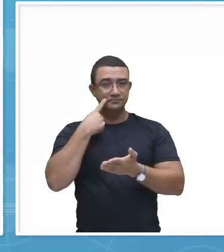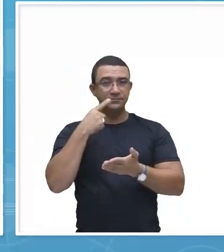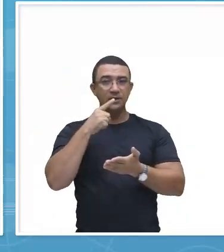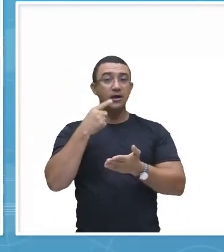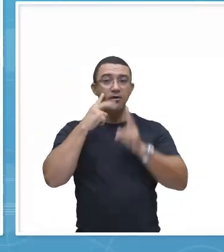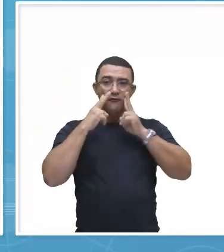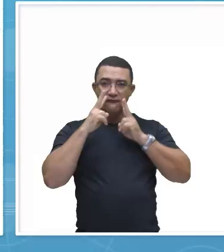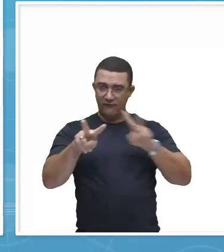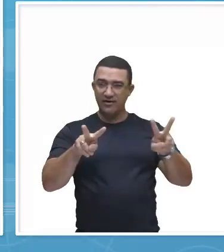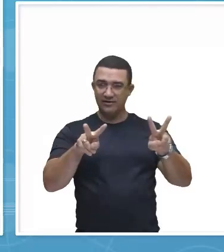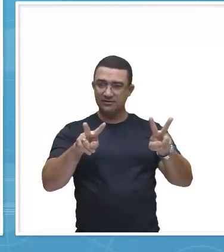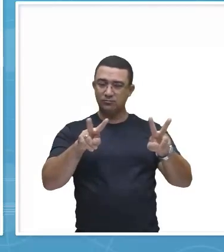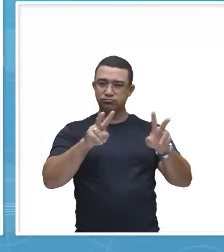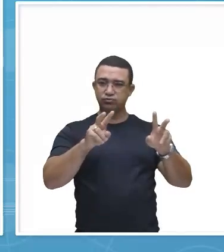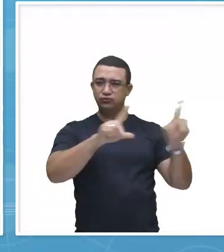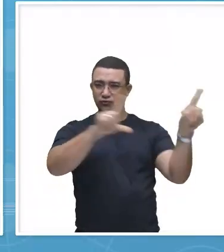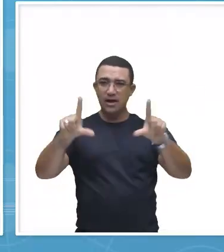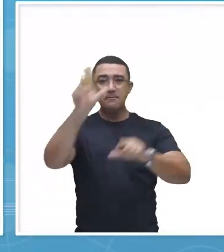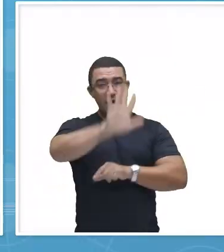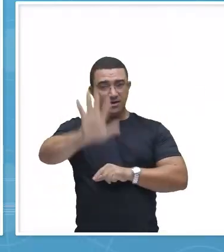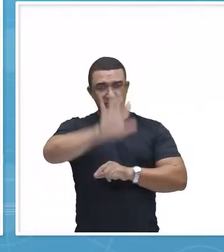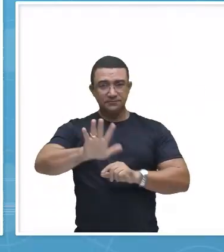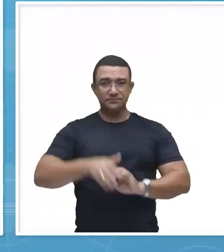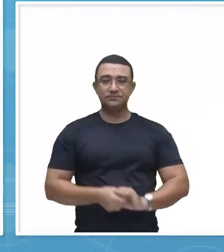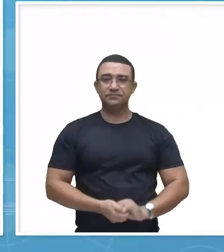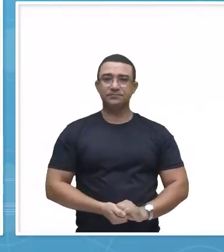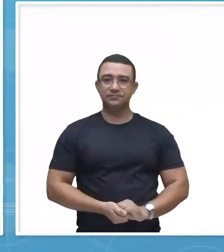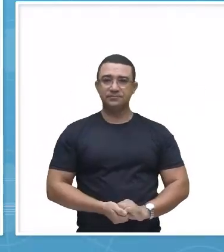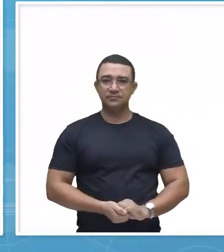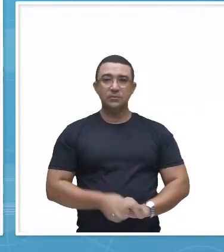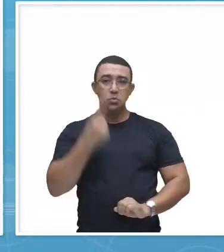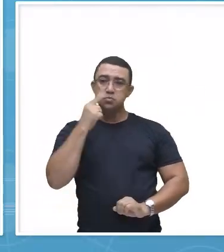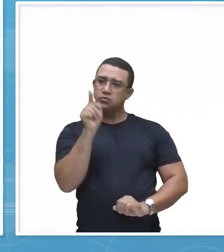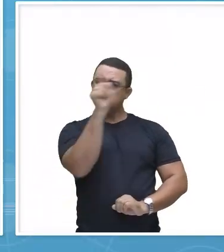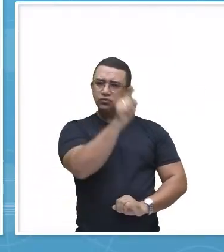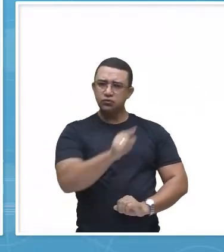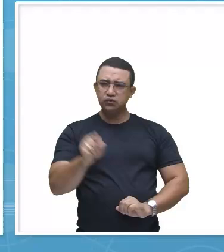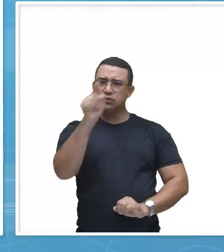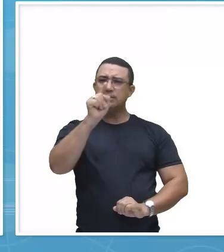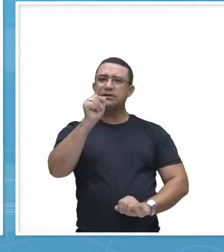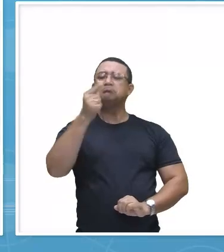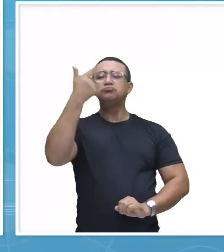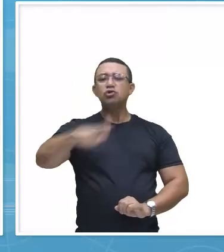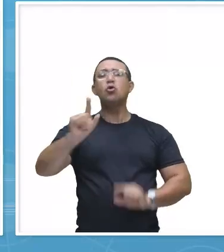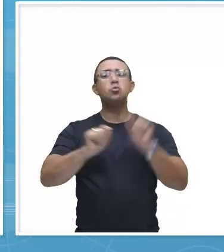imagem. Muito interessante, por sinal. Nós temos aqui, novamente,